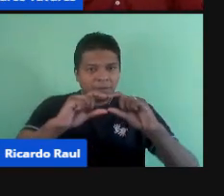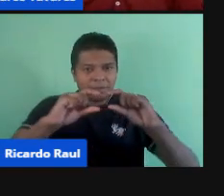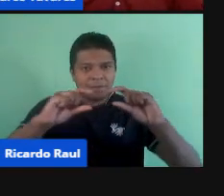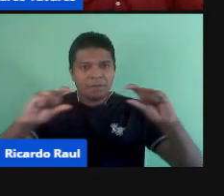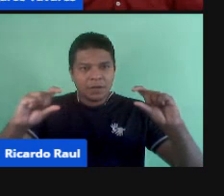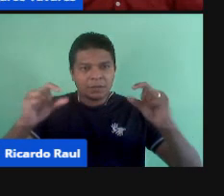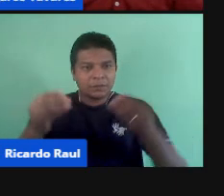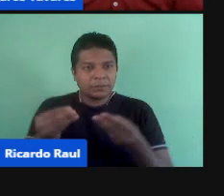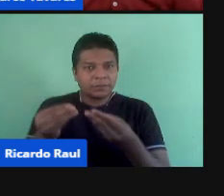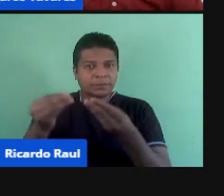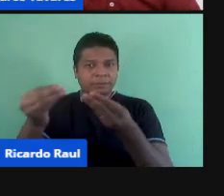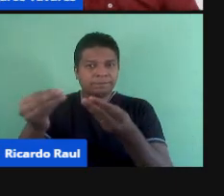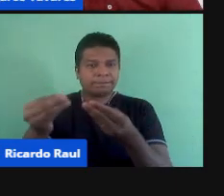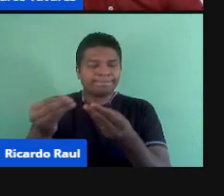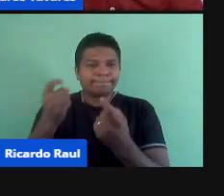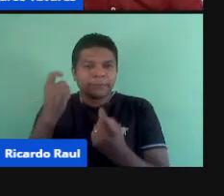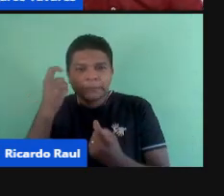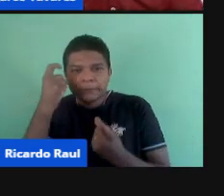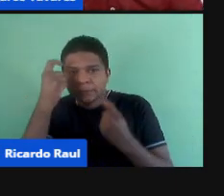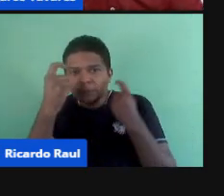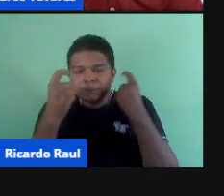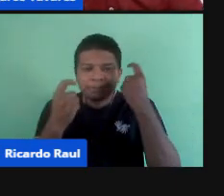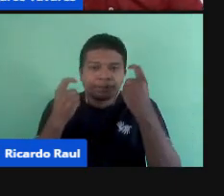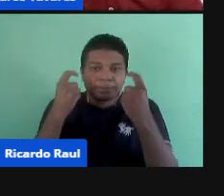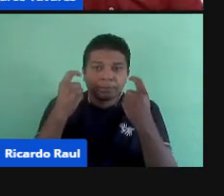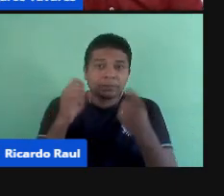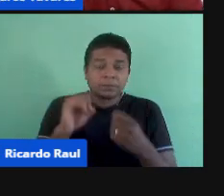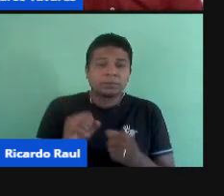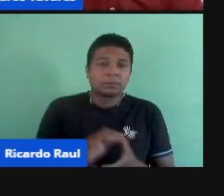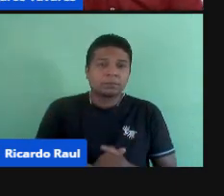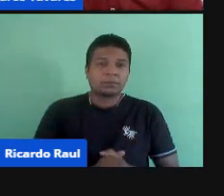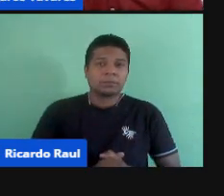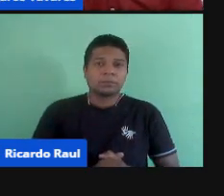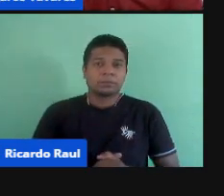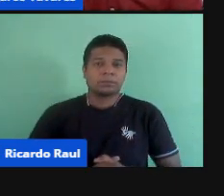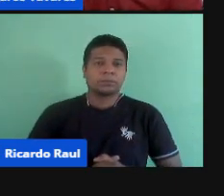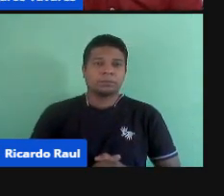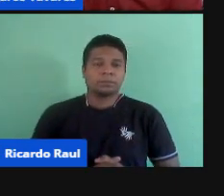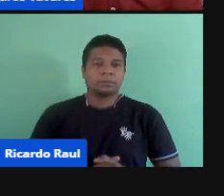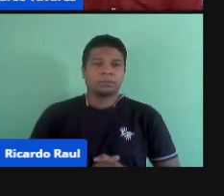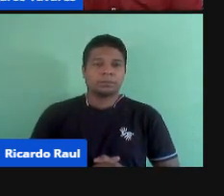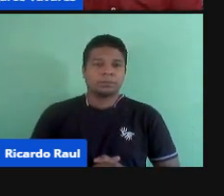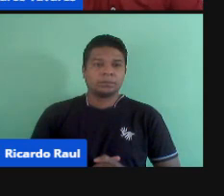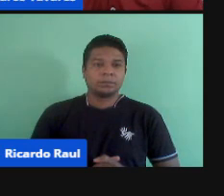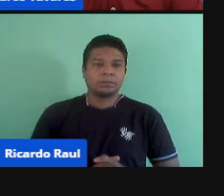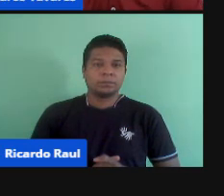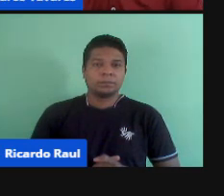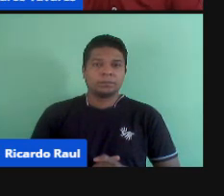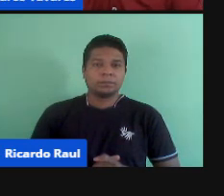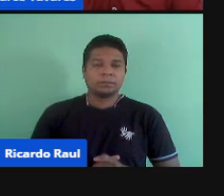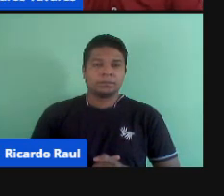que muito me preocupa, se puderem passar o slide para frente aí,